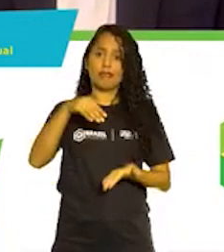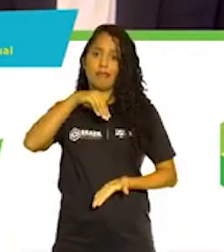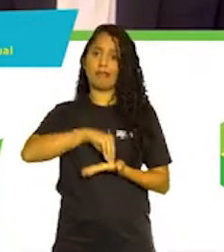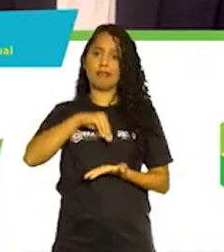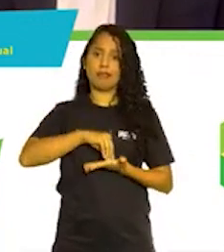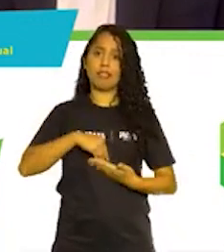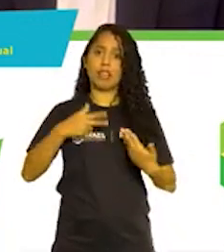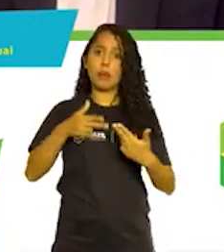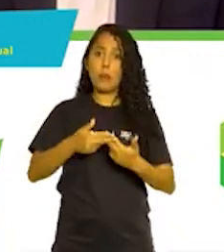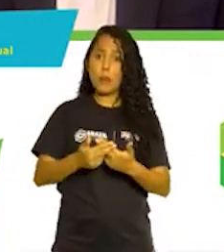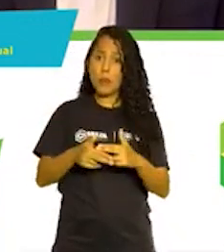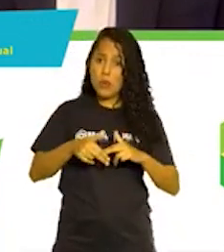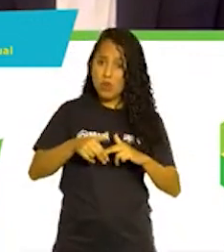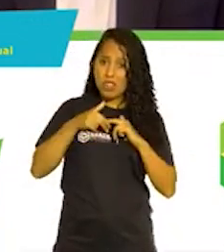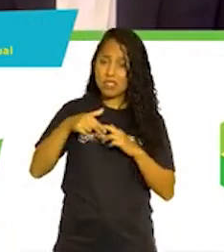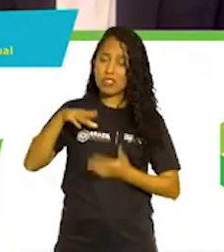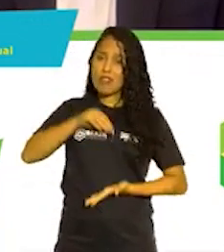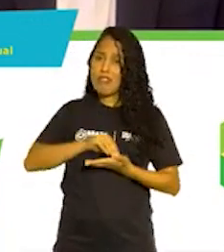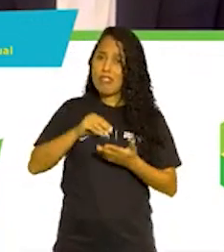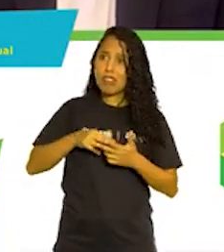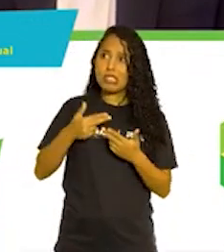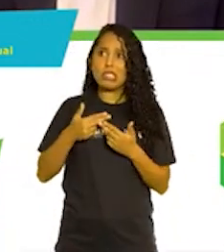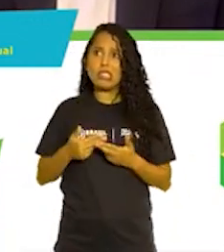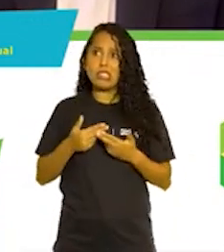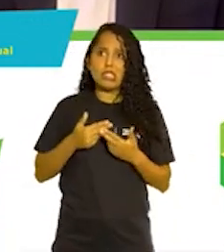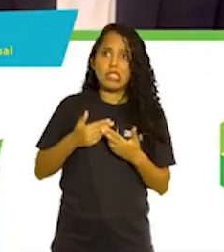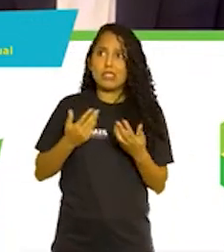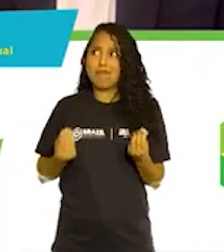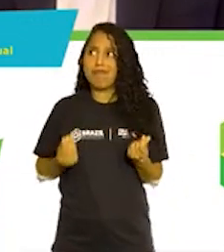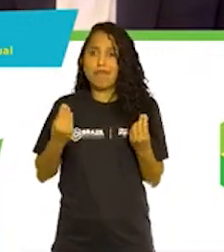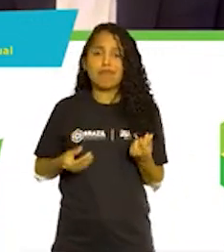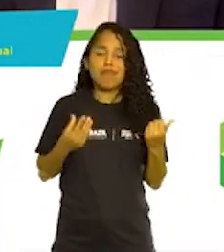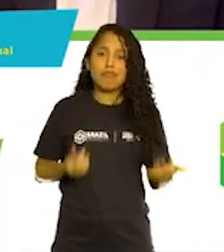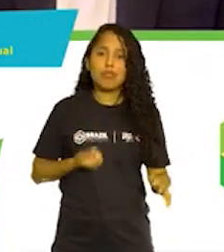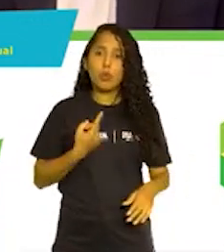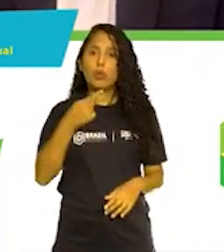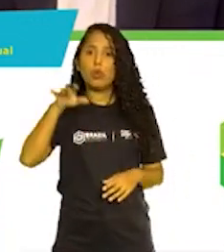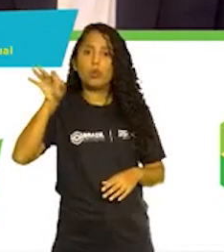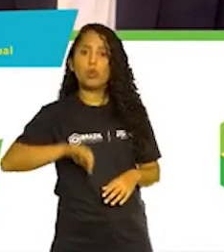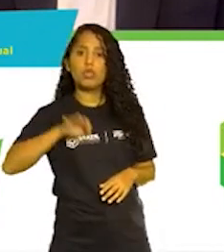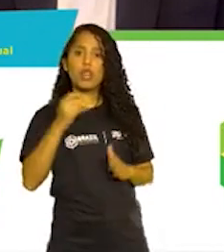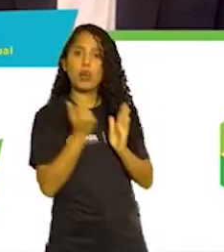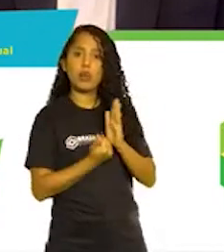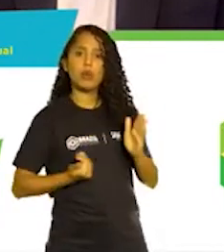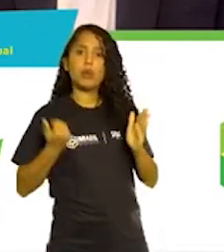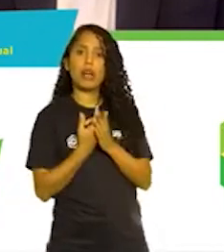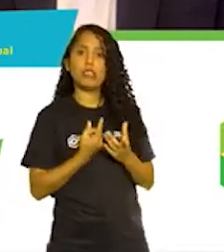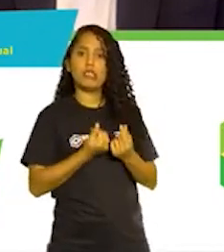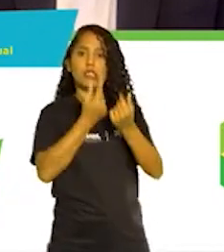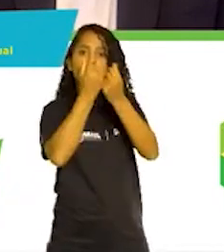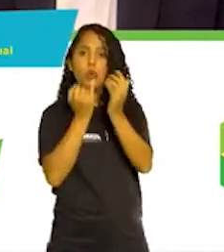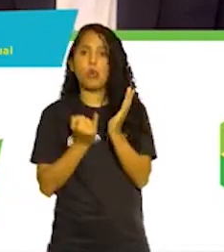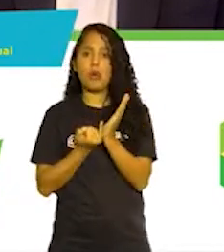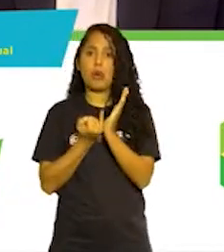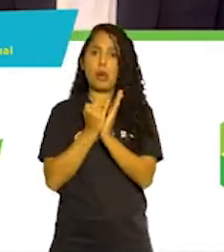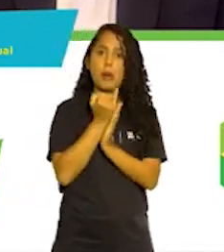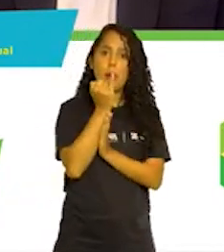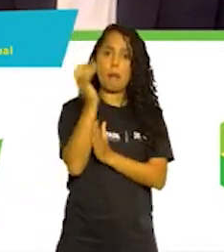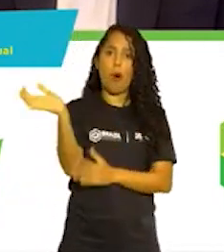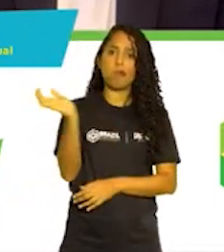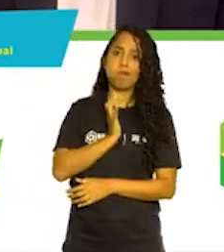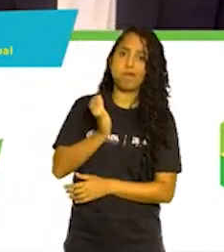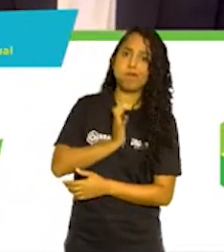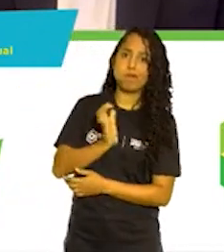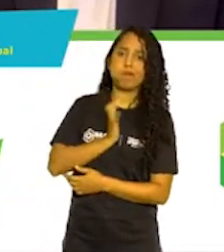uma impaciência nas pessoas e começam a discutir o 1% mais rico, o imposto de grande fortuna, que vem por